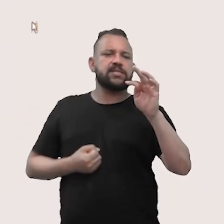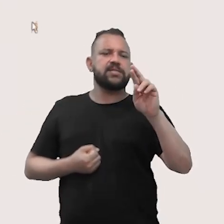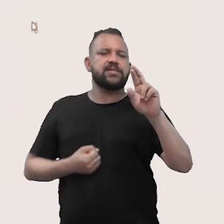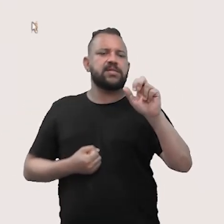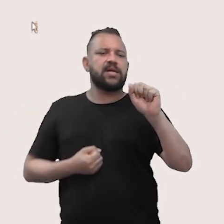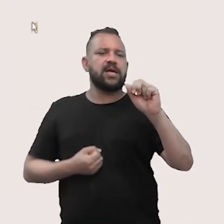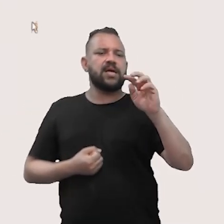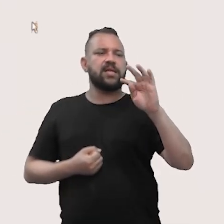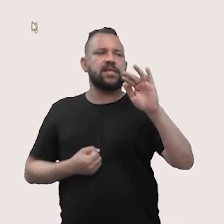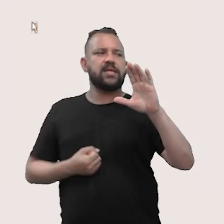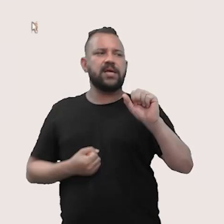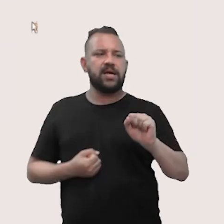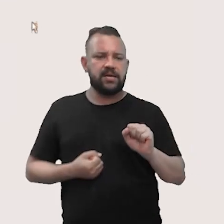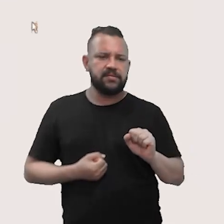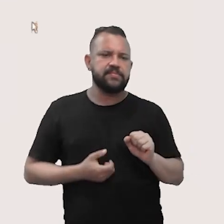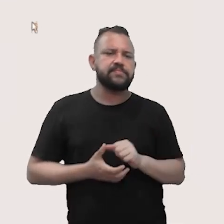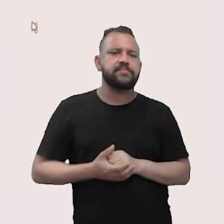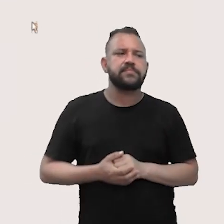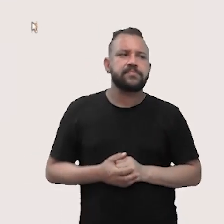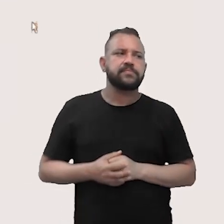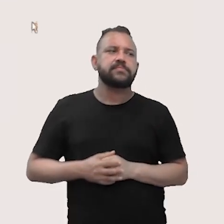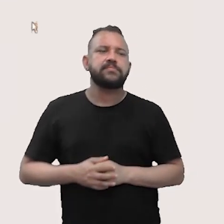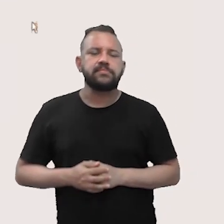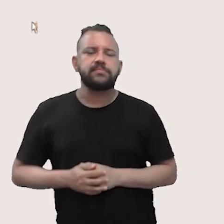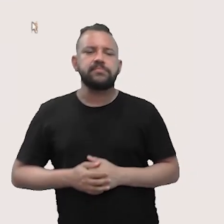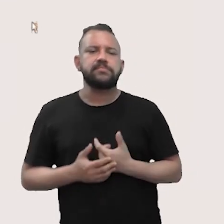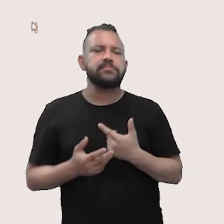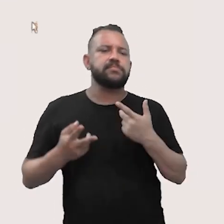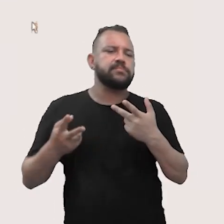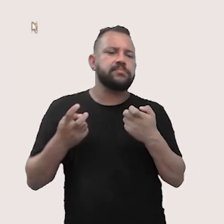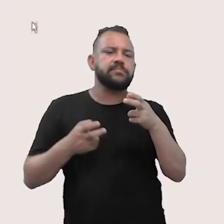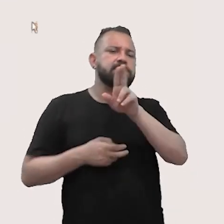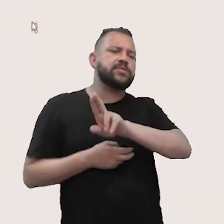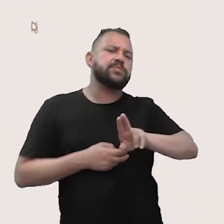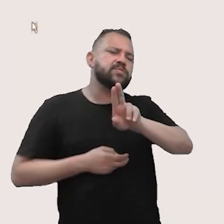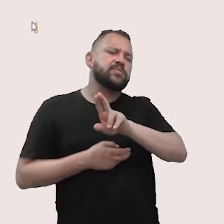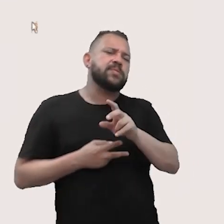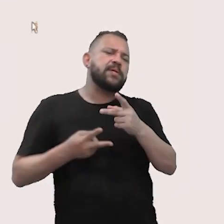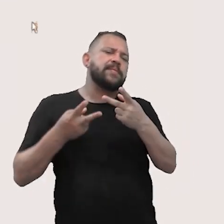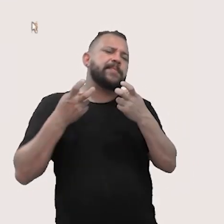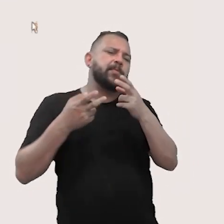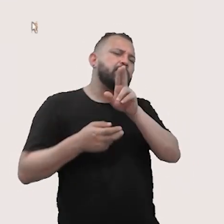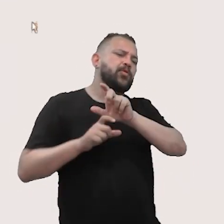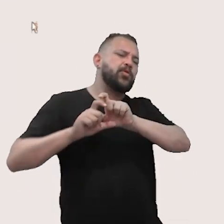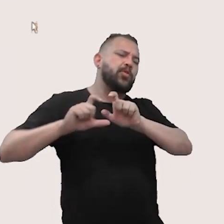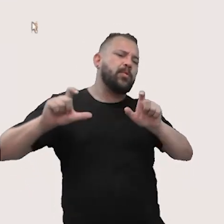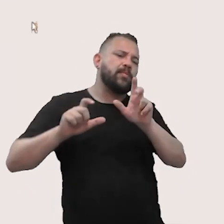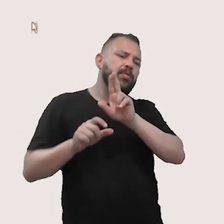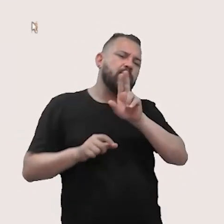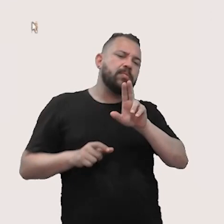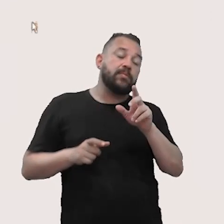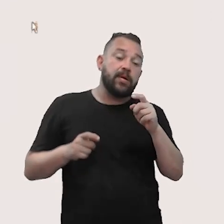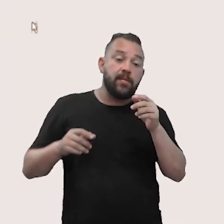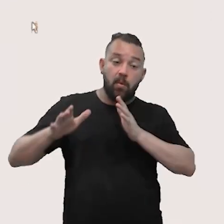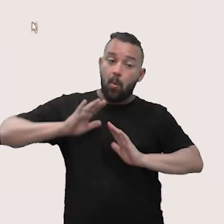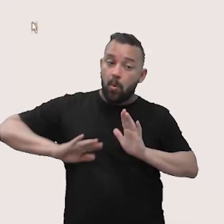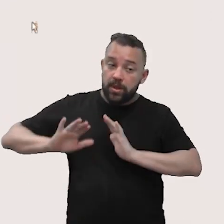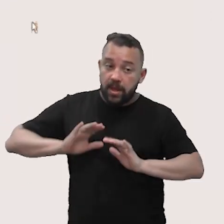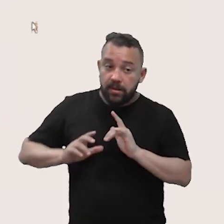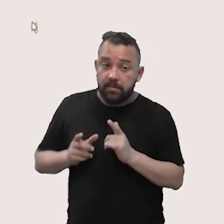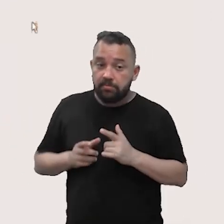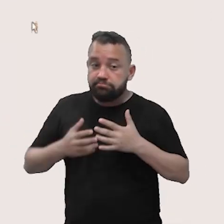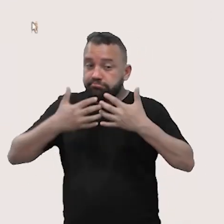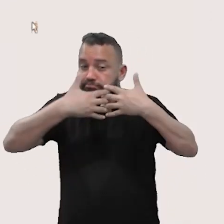Variação social ou diastrática. Veja o nome, diastrática. Você vai ter que ter o cuidado para